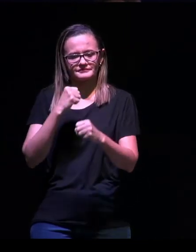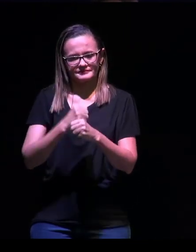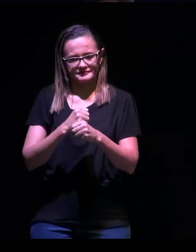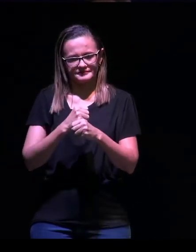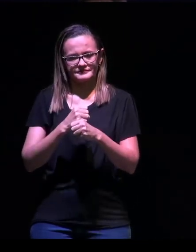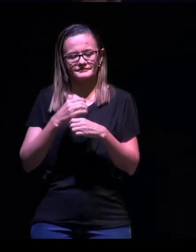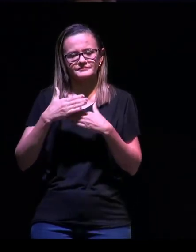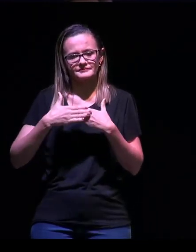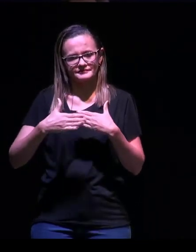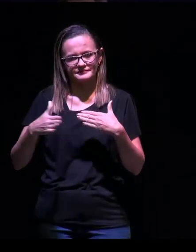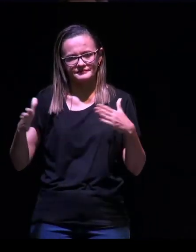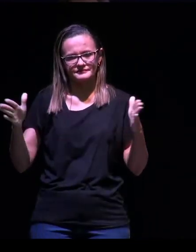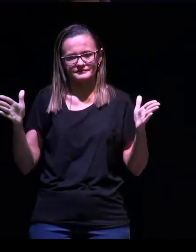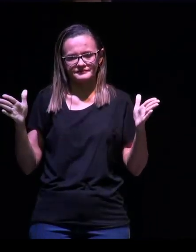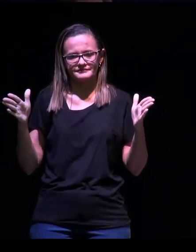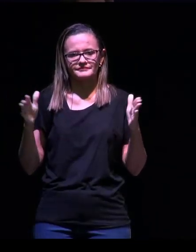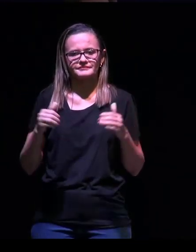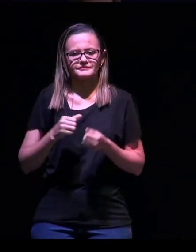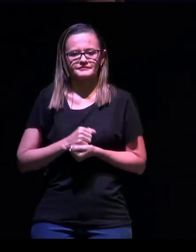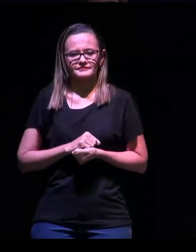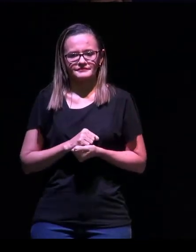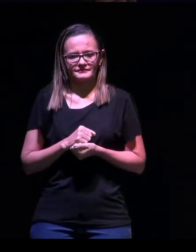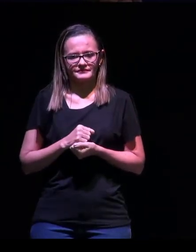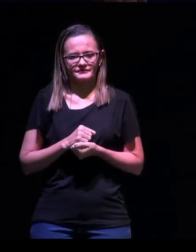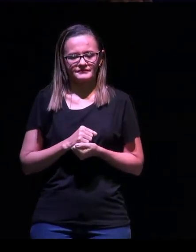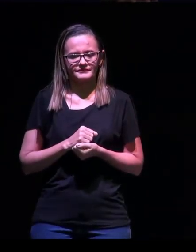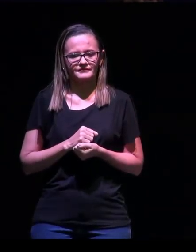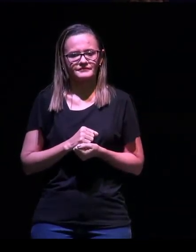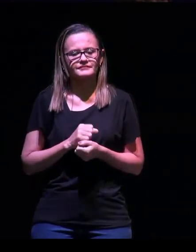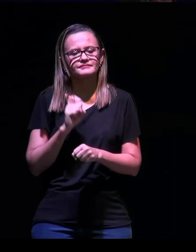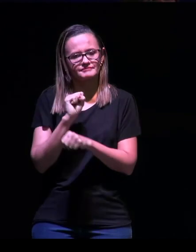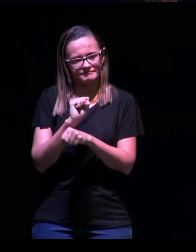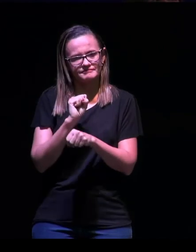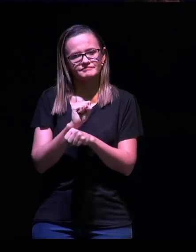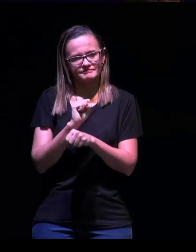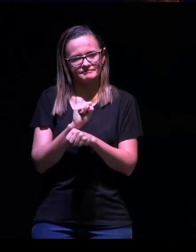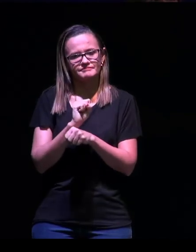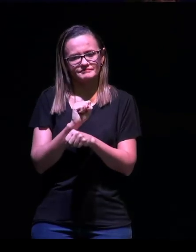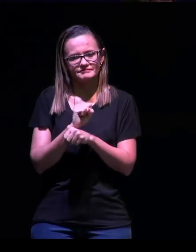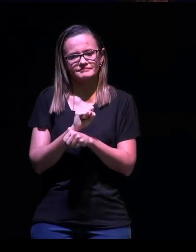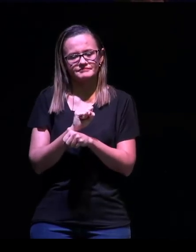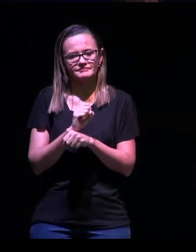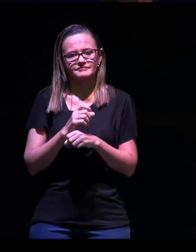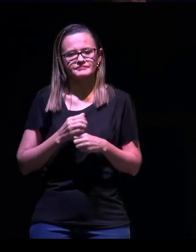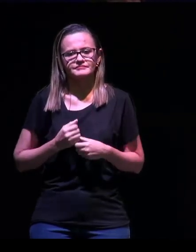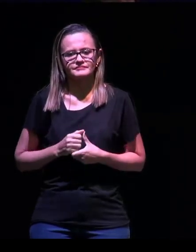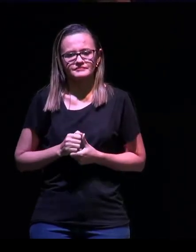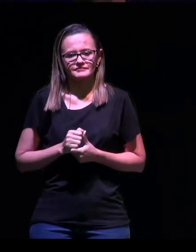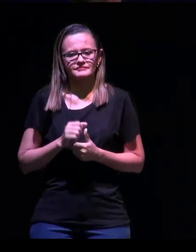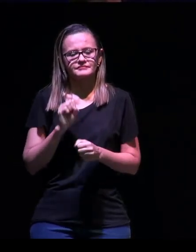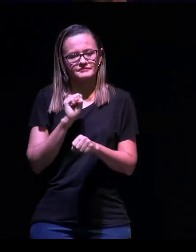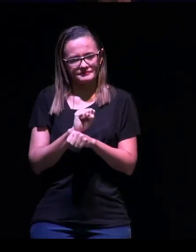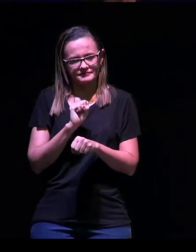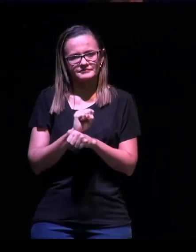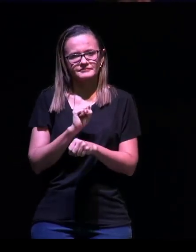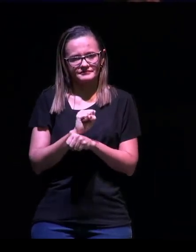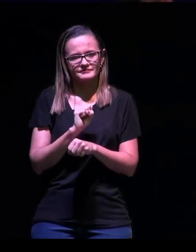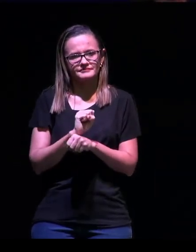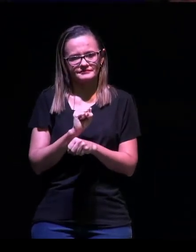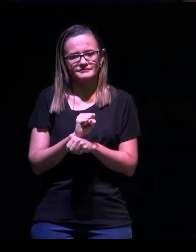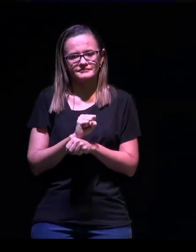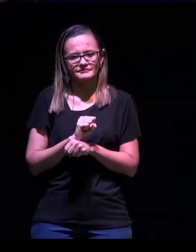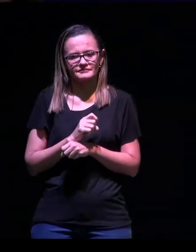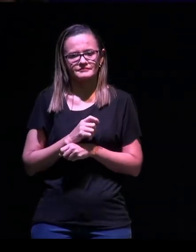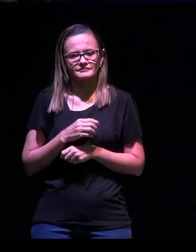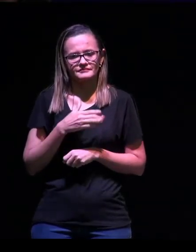maravilhosa. É isso que nos aguarda, Iva. É isso que nos aguarda. Você vai participar,